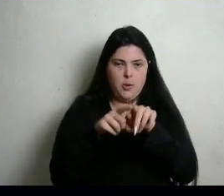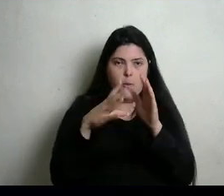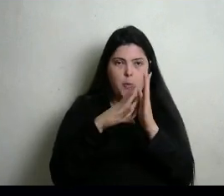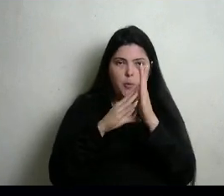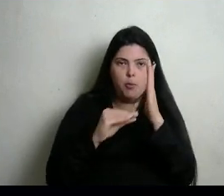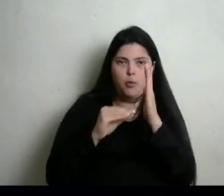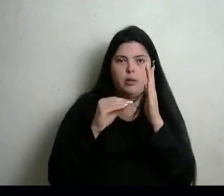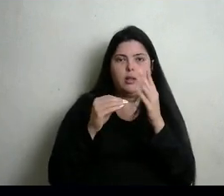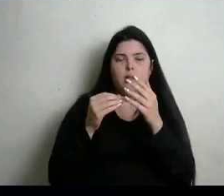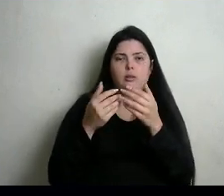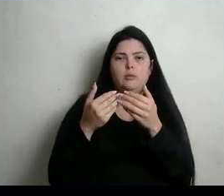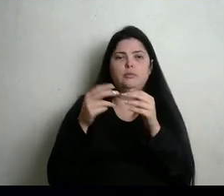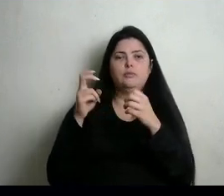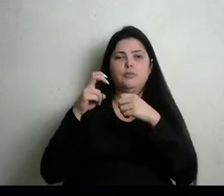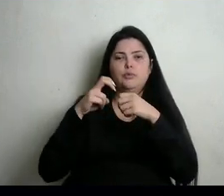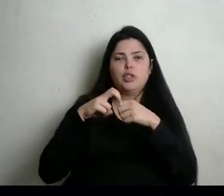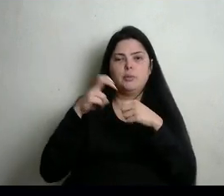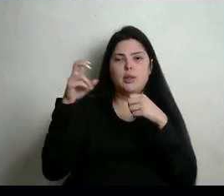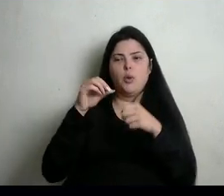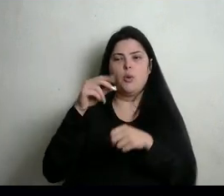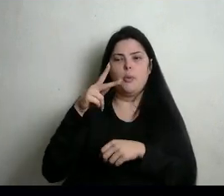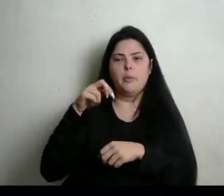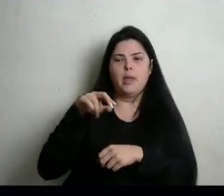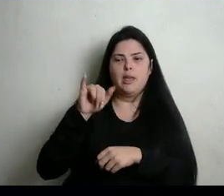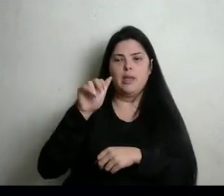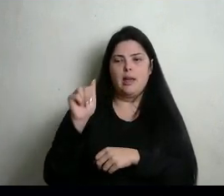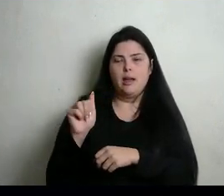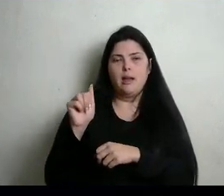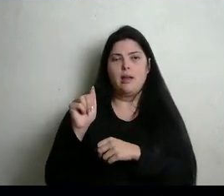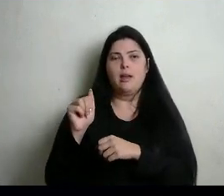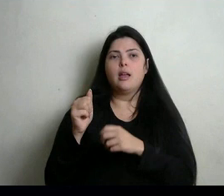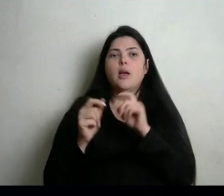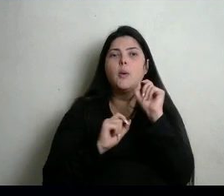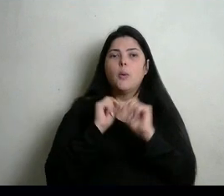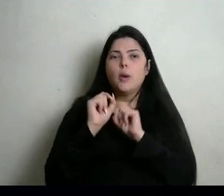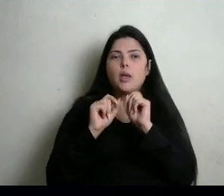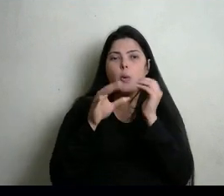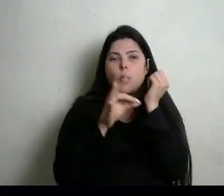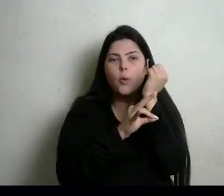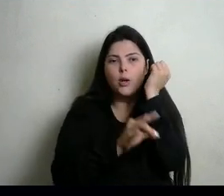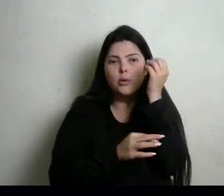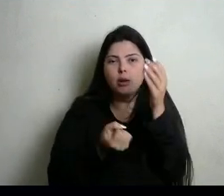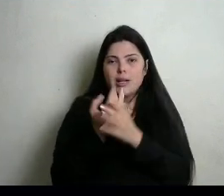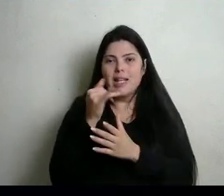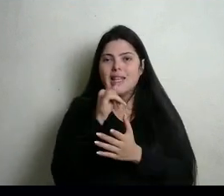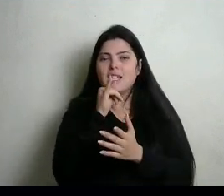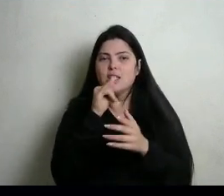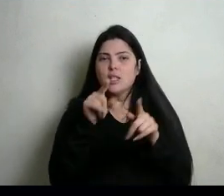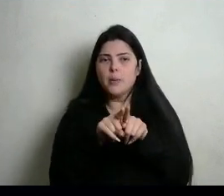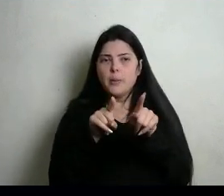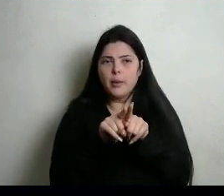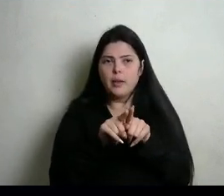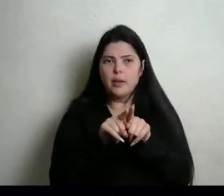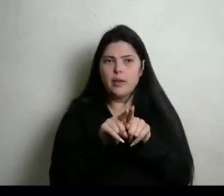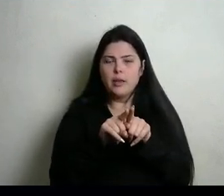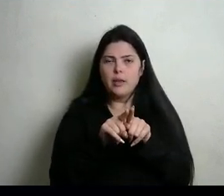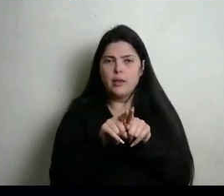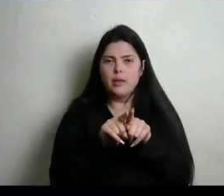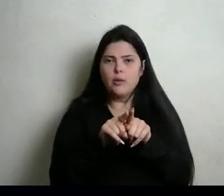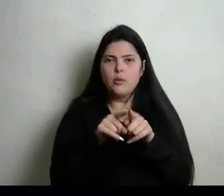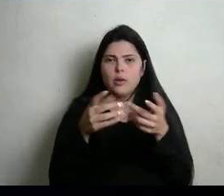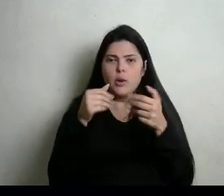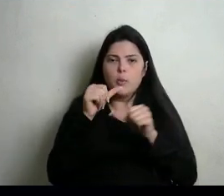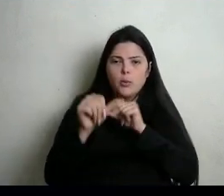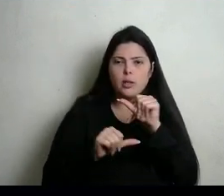OpenAI e onde eu só pego um código que eu quero gerar testes ou só pego um código que eu quero refatorar ou debugar